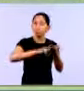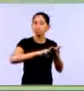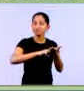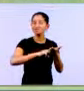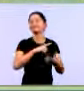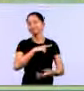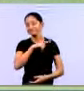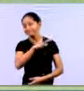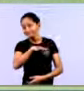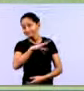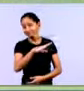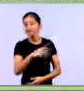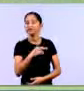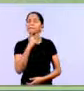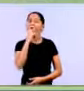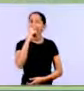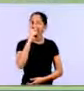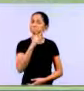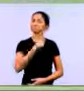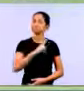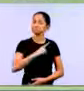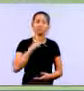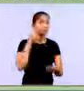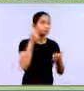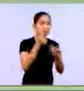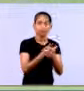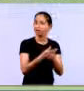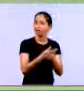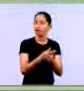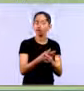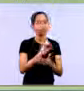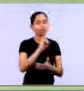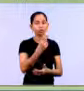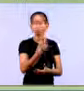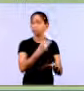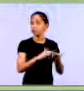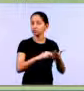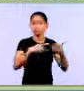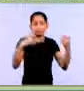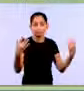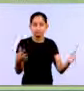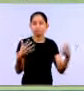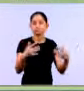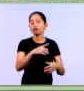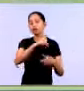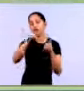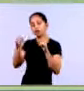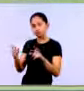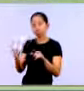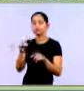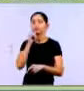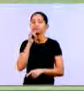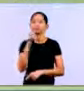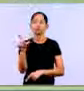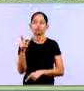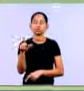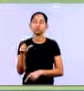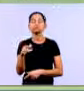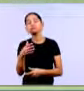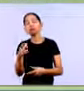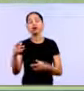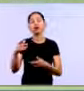Então, veja que tem um caráter patrimonial mesmo, é pagar tributo ou então pagar a multa. Já a acessória, temos aí como exemplo, emissão